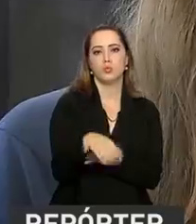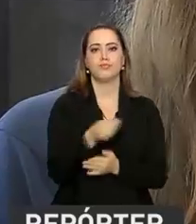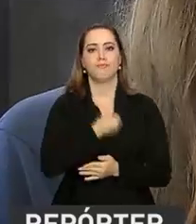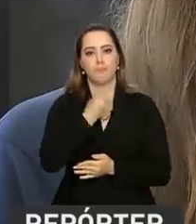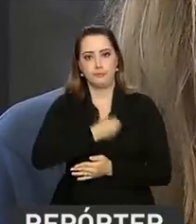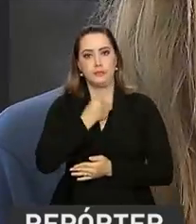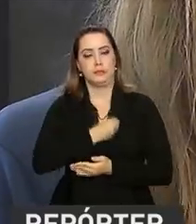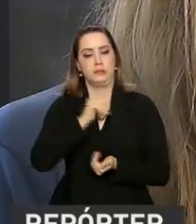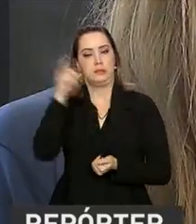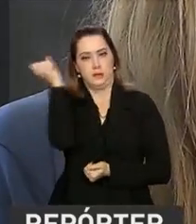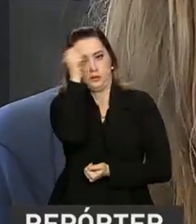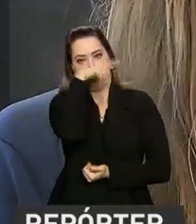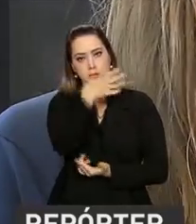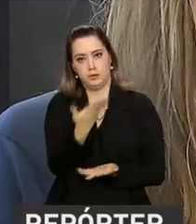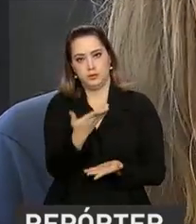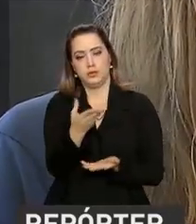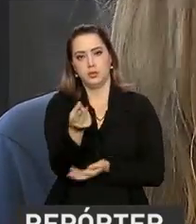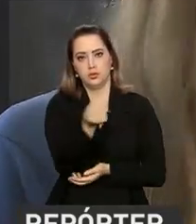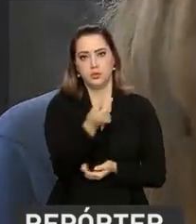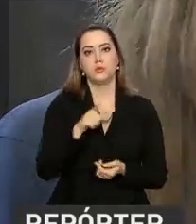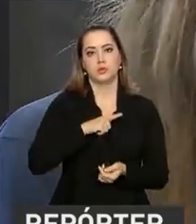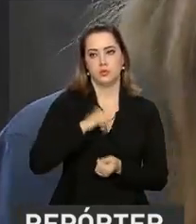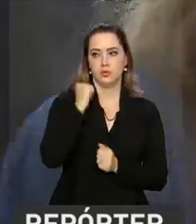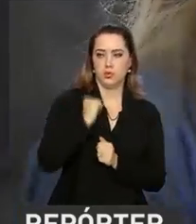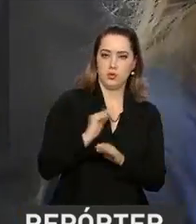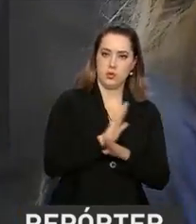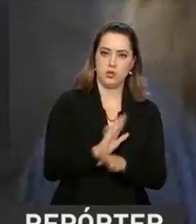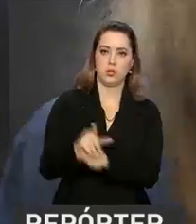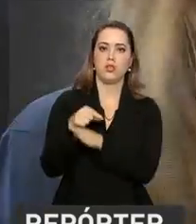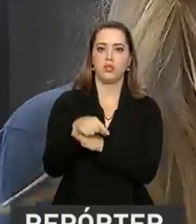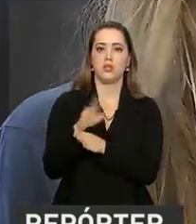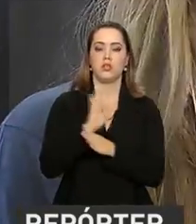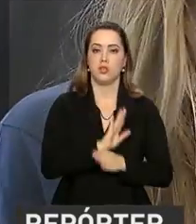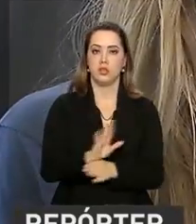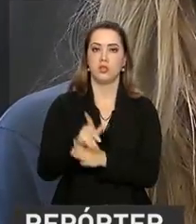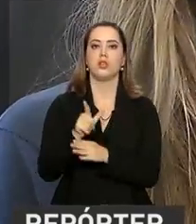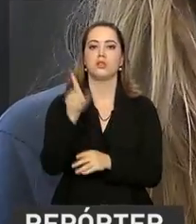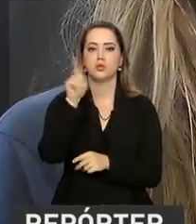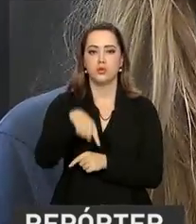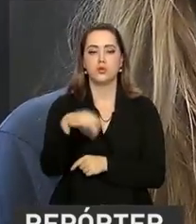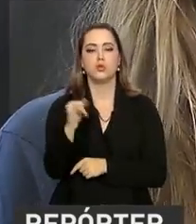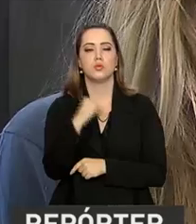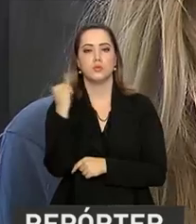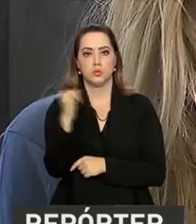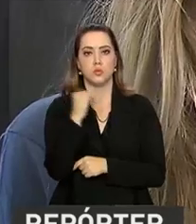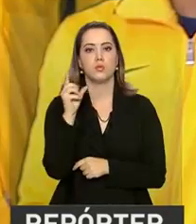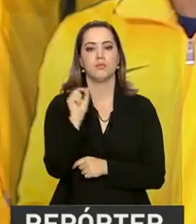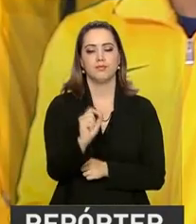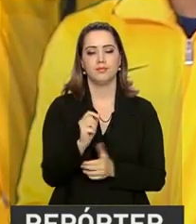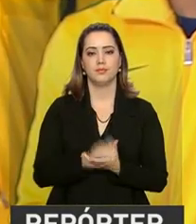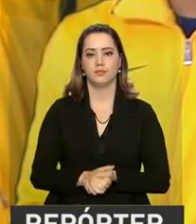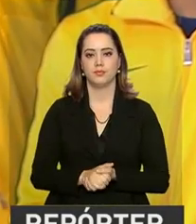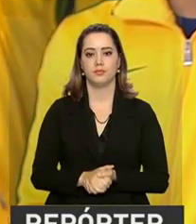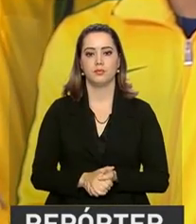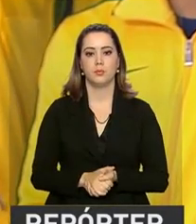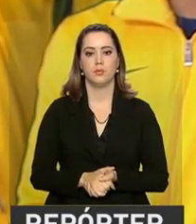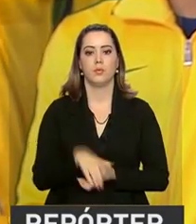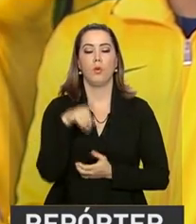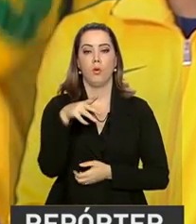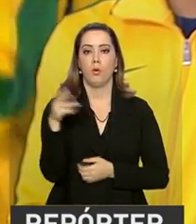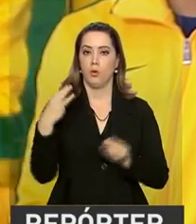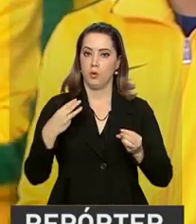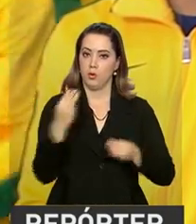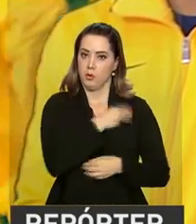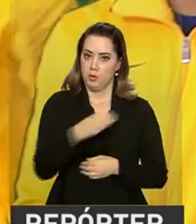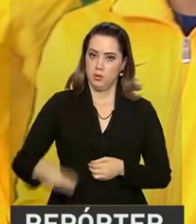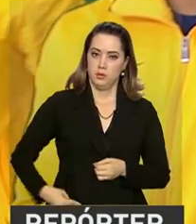no Brasil. E a gente tem patrocínio também, né? Agora o Bolsa Atleta, para os atletas que não têm patrocínio, é o que salva. O ministro do Esporte afirmou